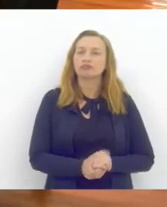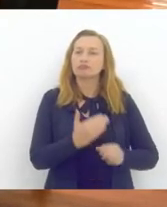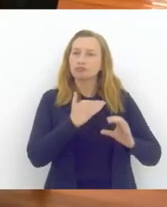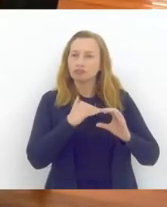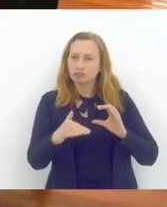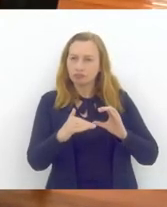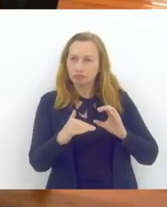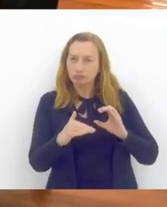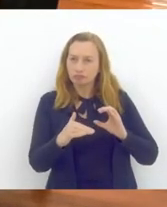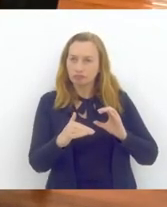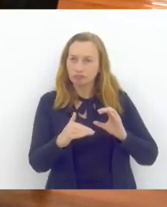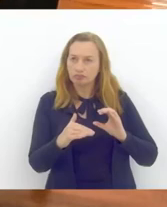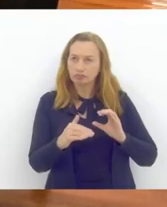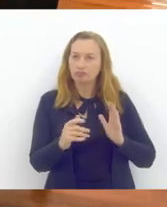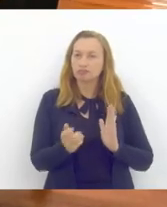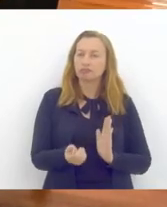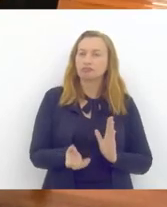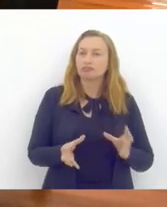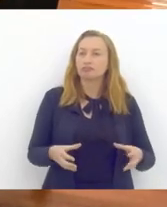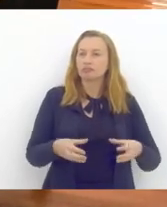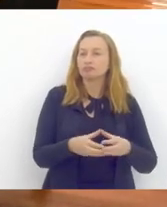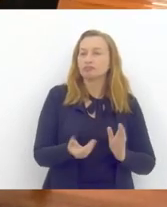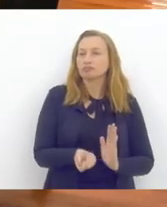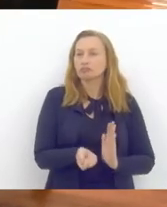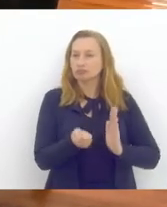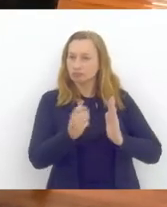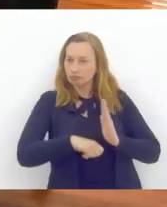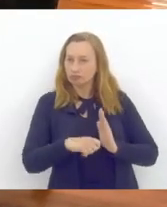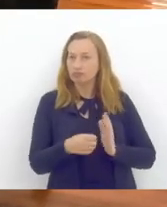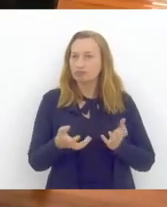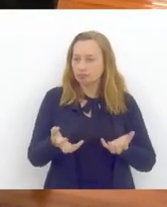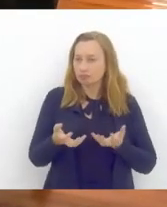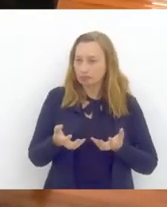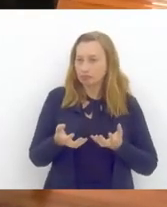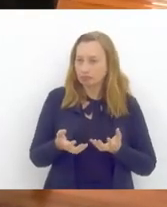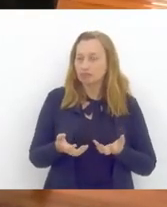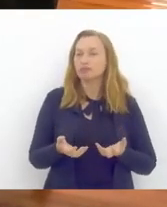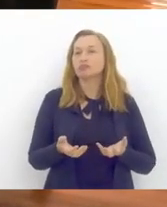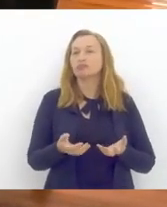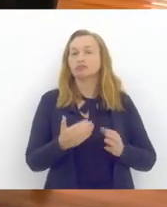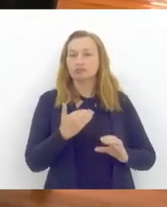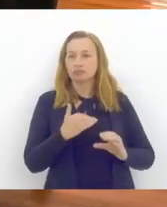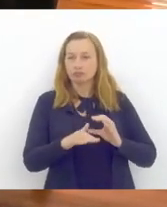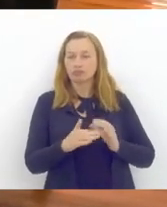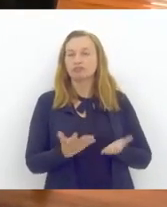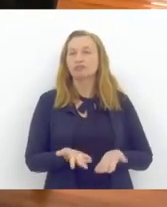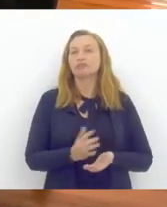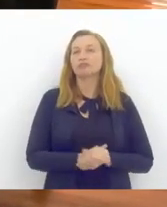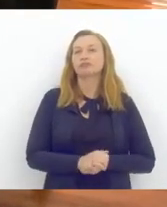e-mail da tributação, cara, caso queira mandar por e-mail. Excelente.